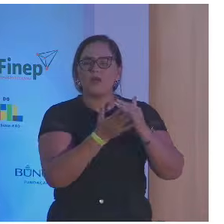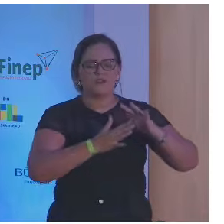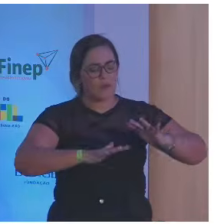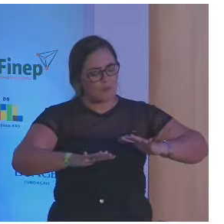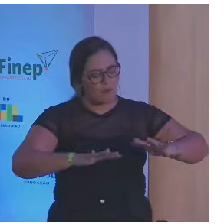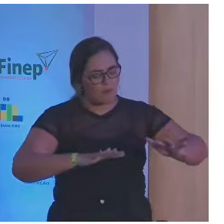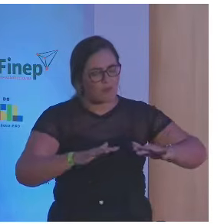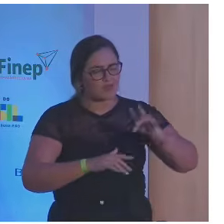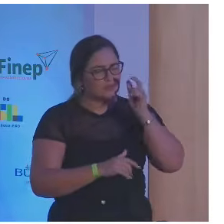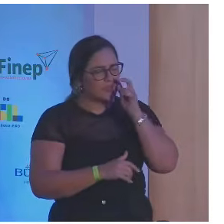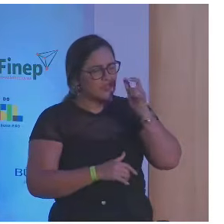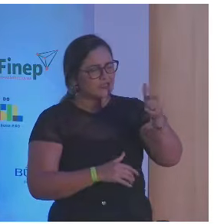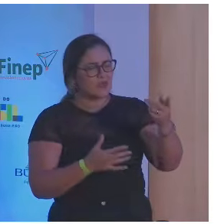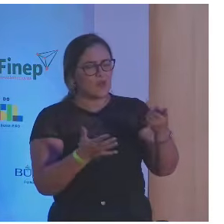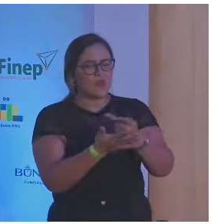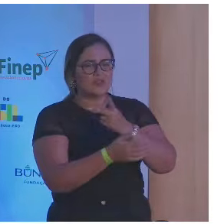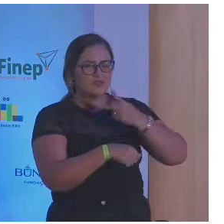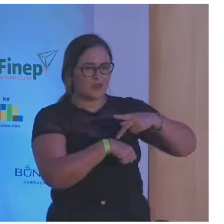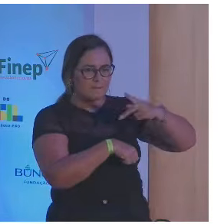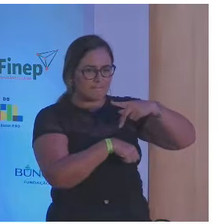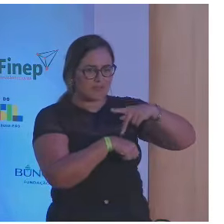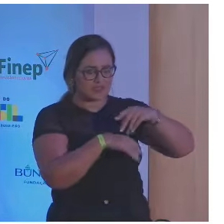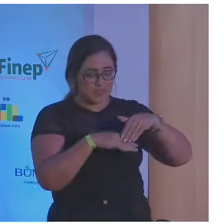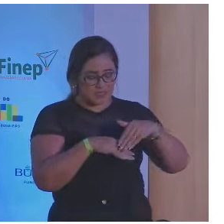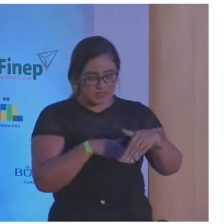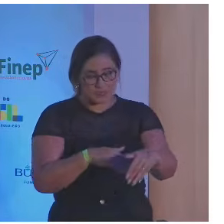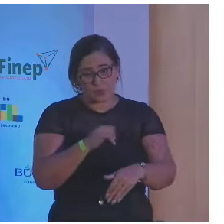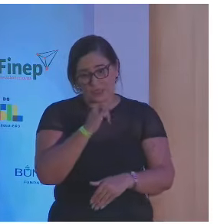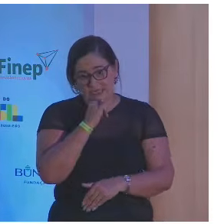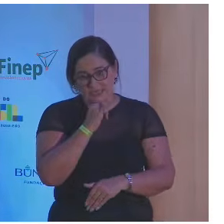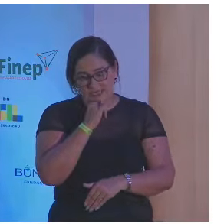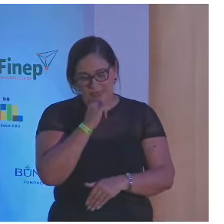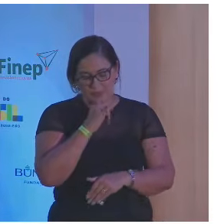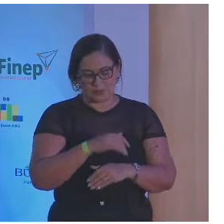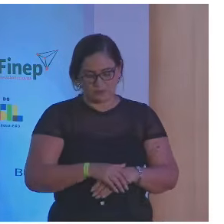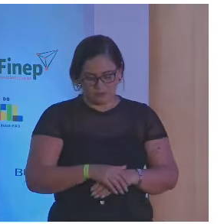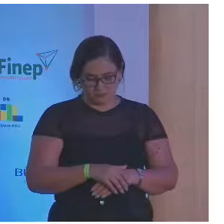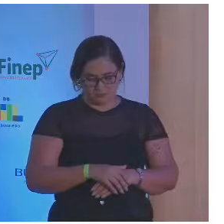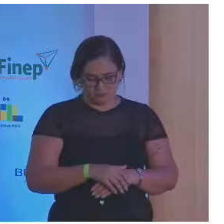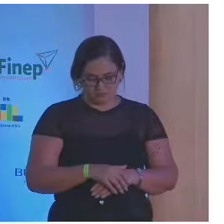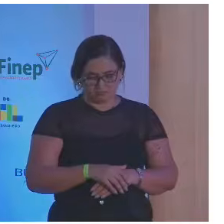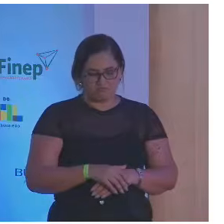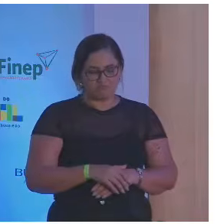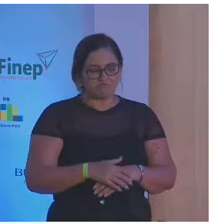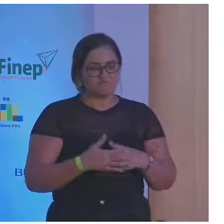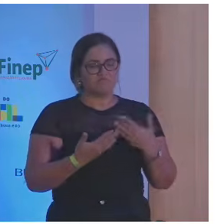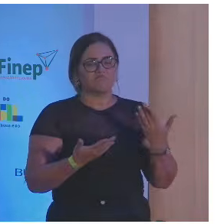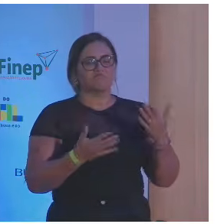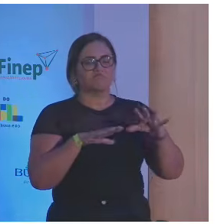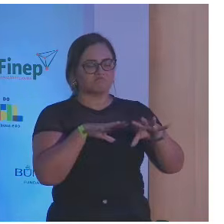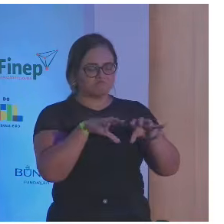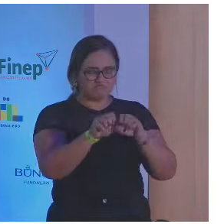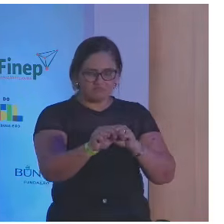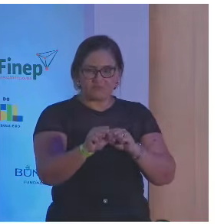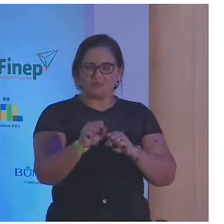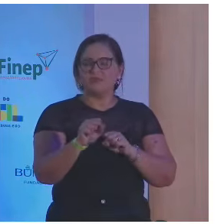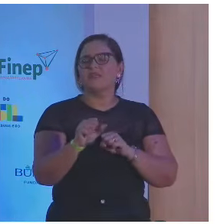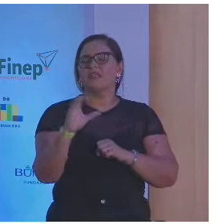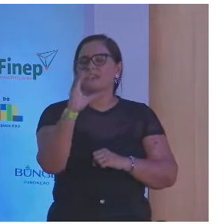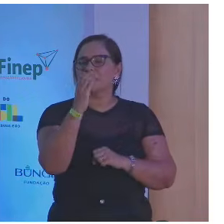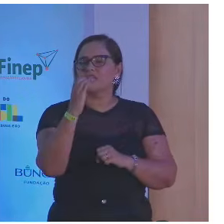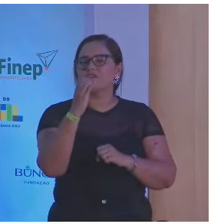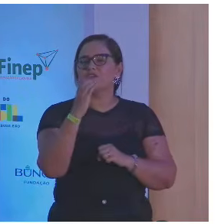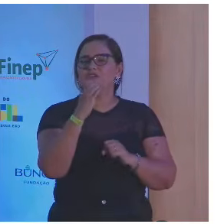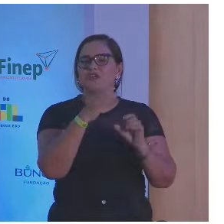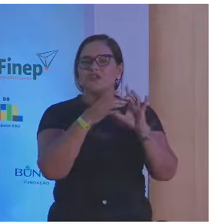muito interessante acontecendo nos países muito recente, como, por exemplo, o framework de diplomacia científica da União Europeia, que